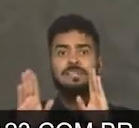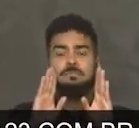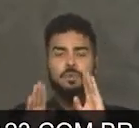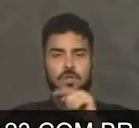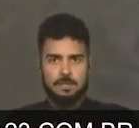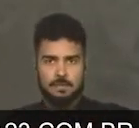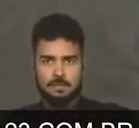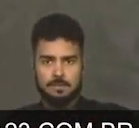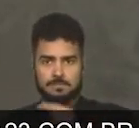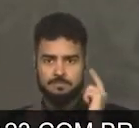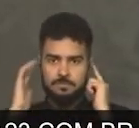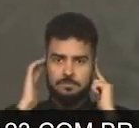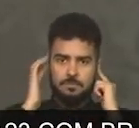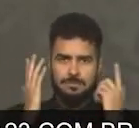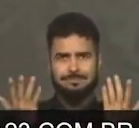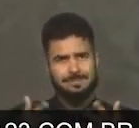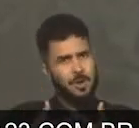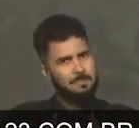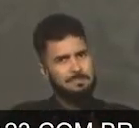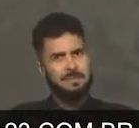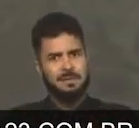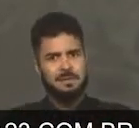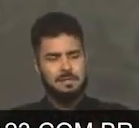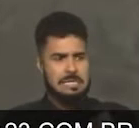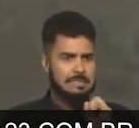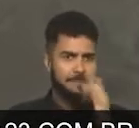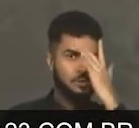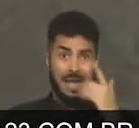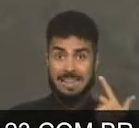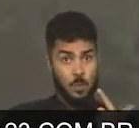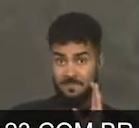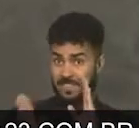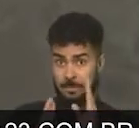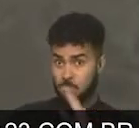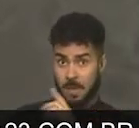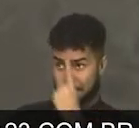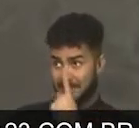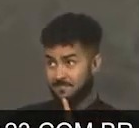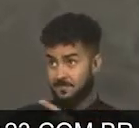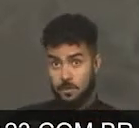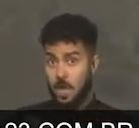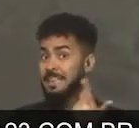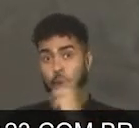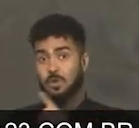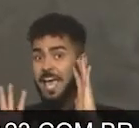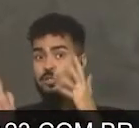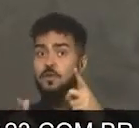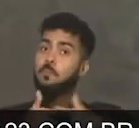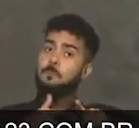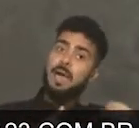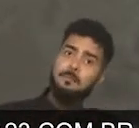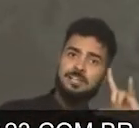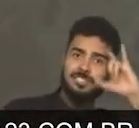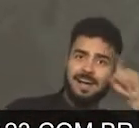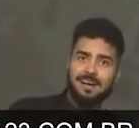Facebook. Então, é uma coisa complexa. Quer dizer que se a pessoa não tiver uma conta no Facebook, ela não consegue acessar o